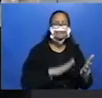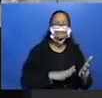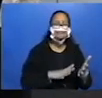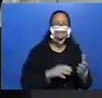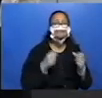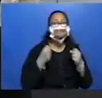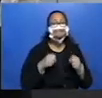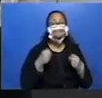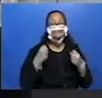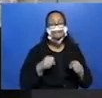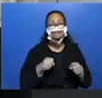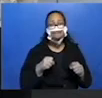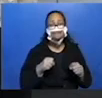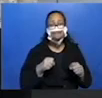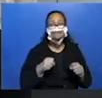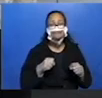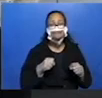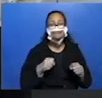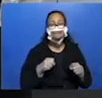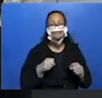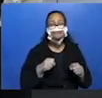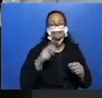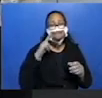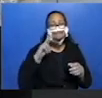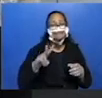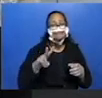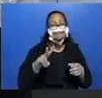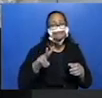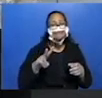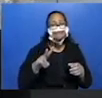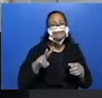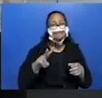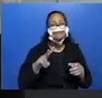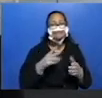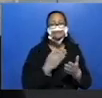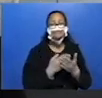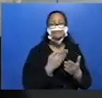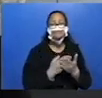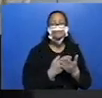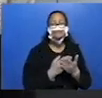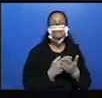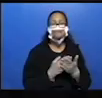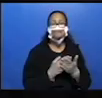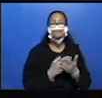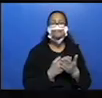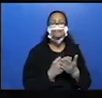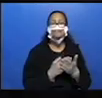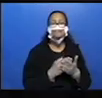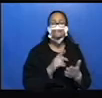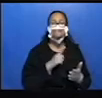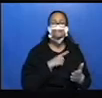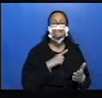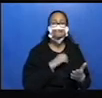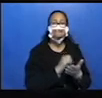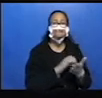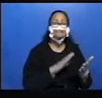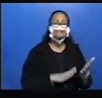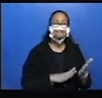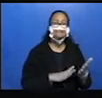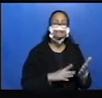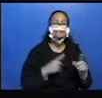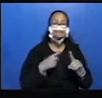necessário fazer essa aula junto com a gente, tá bom? Então eu tenho aqui, ó, os exercícios